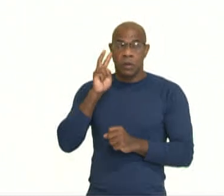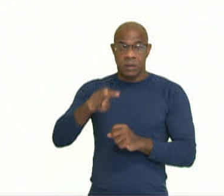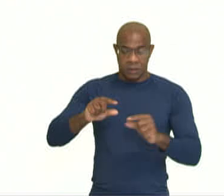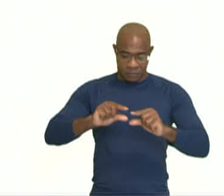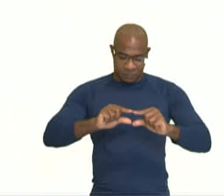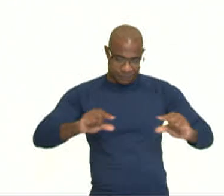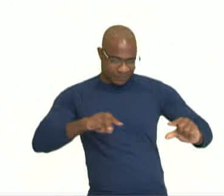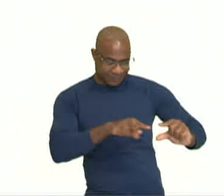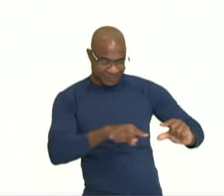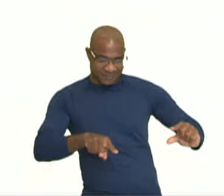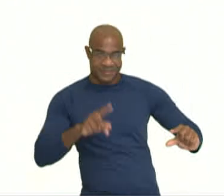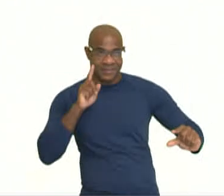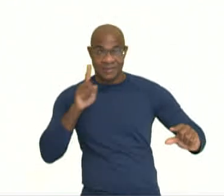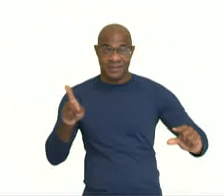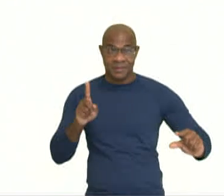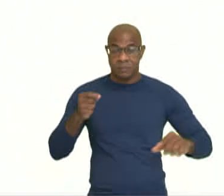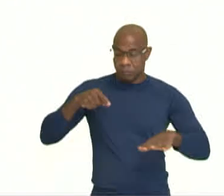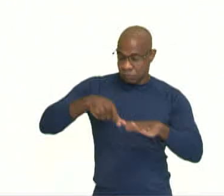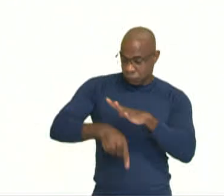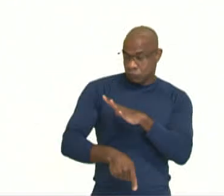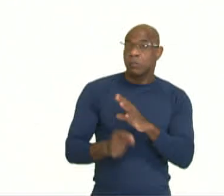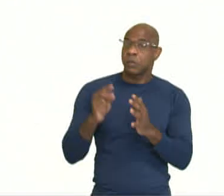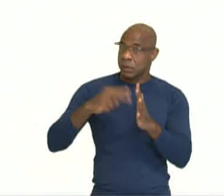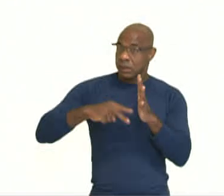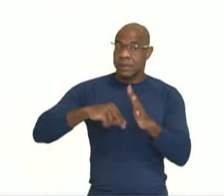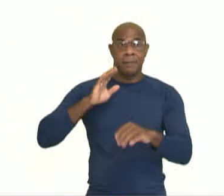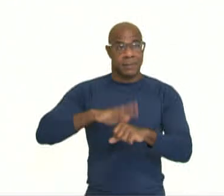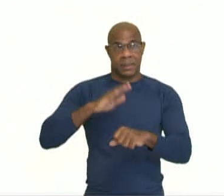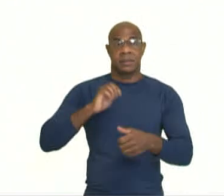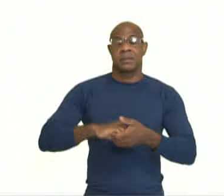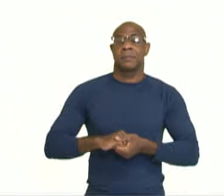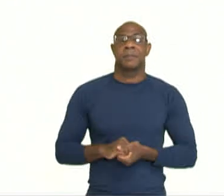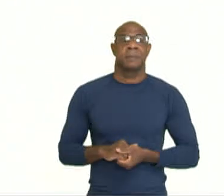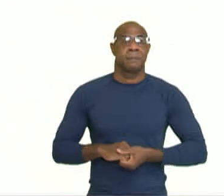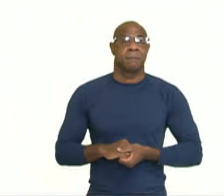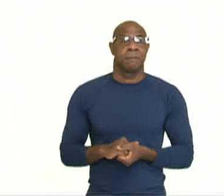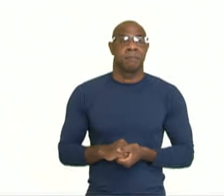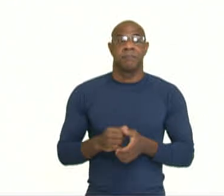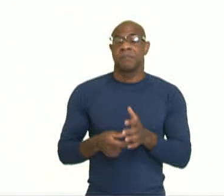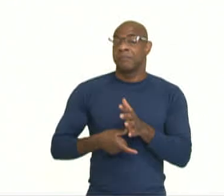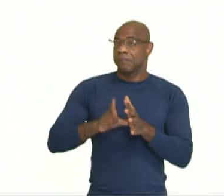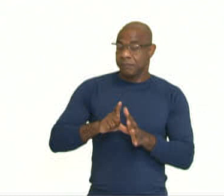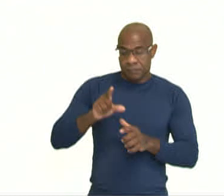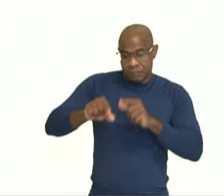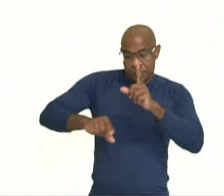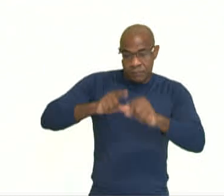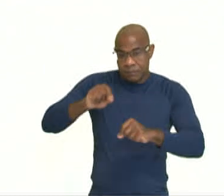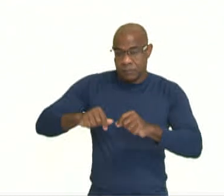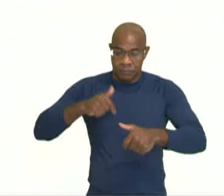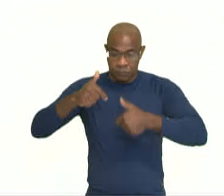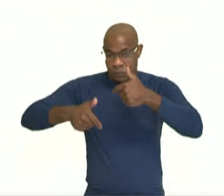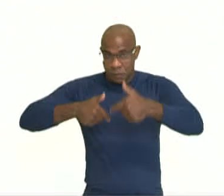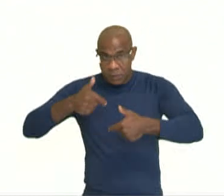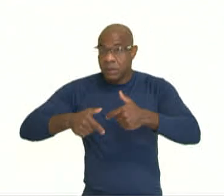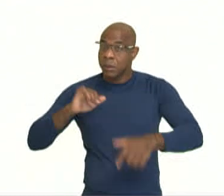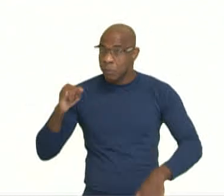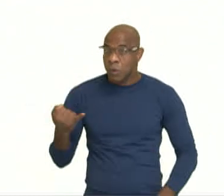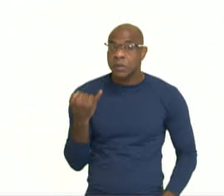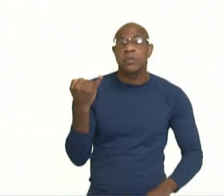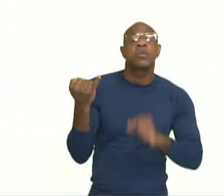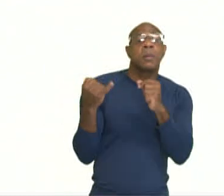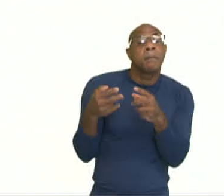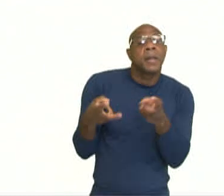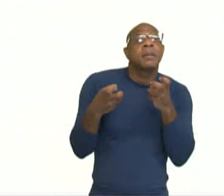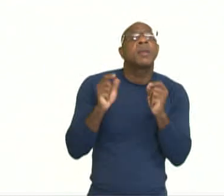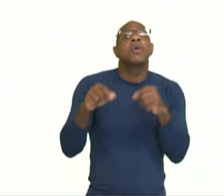nessa reportagem do Globo, ler mais sobre isso. Fica a dica. Antes de escolher uma carreira, é muito importante